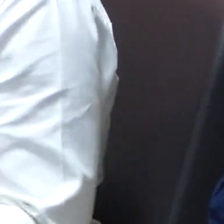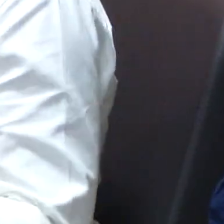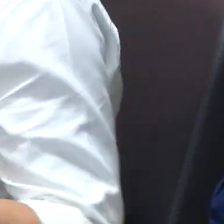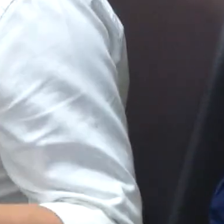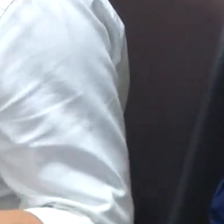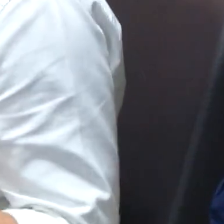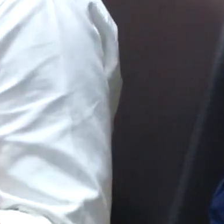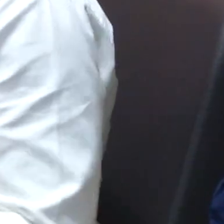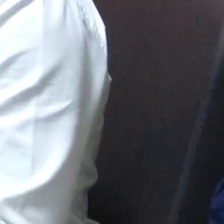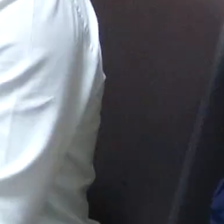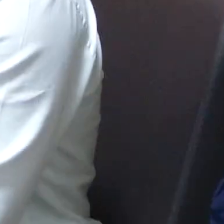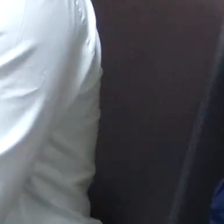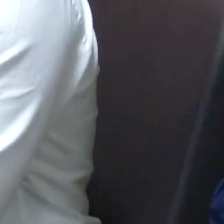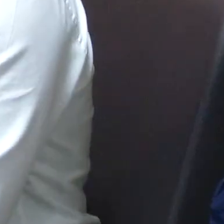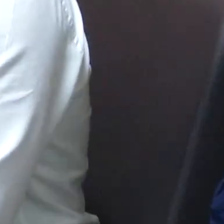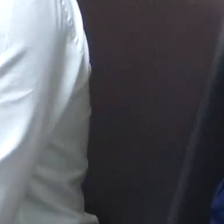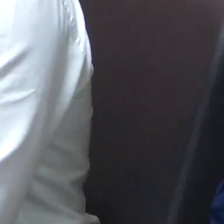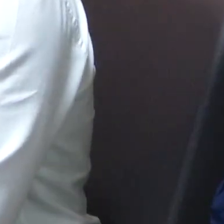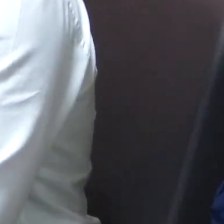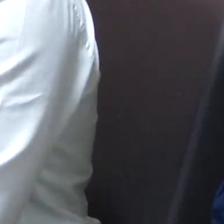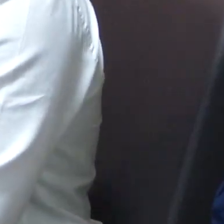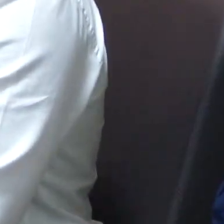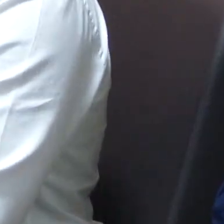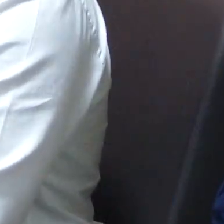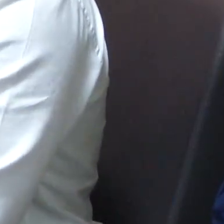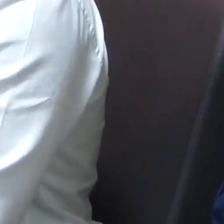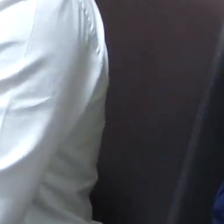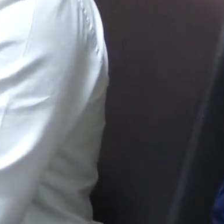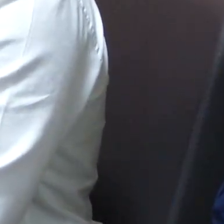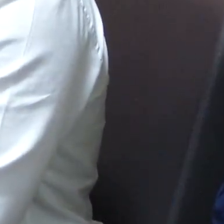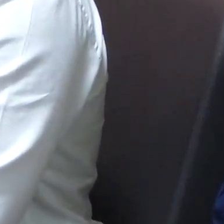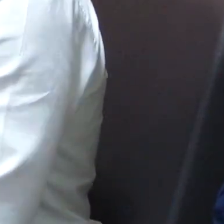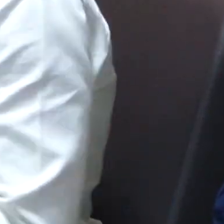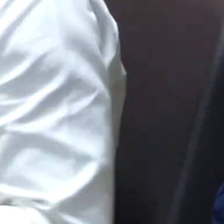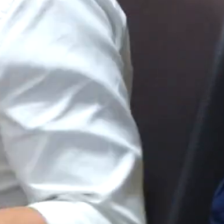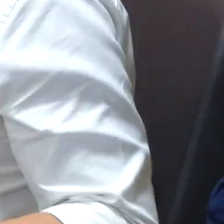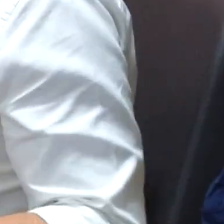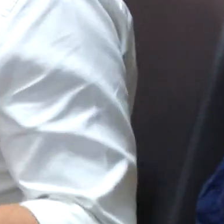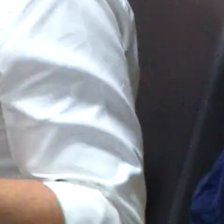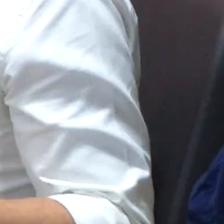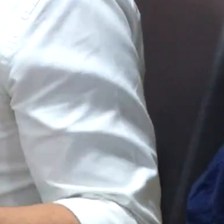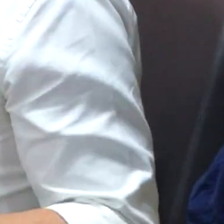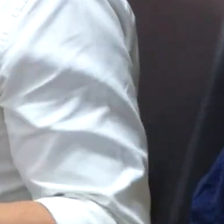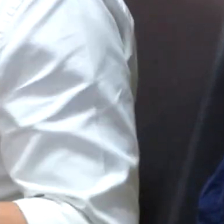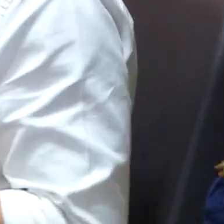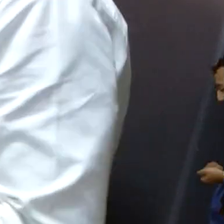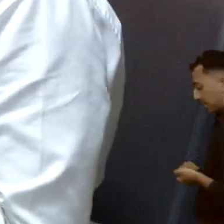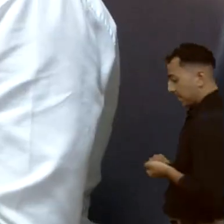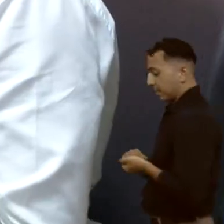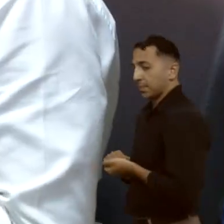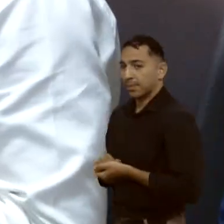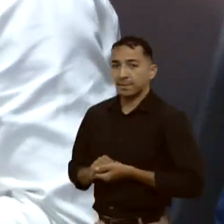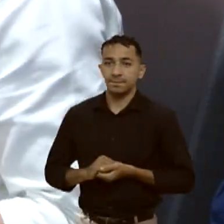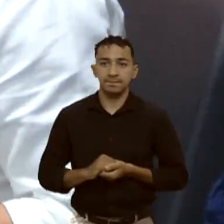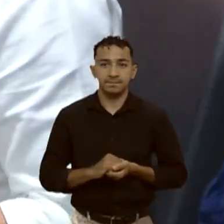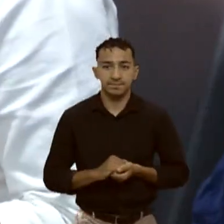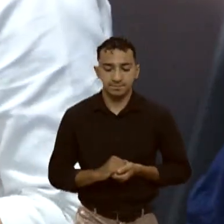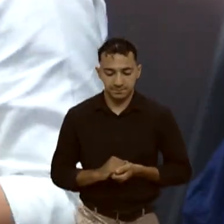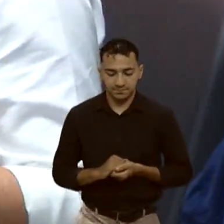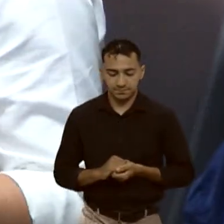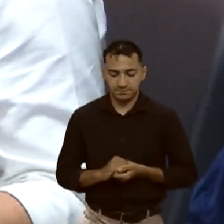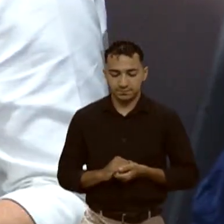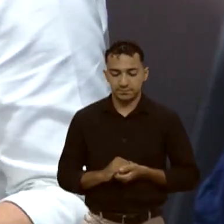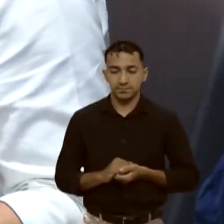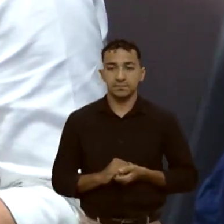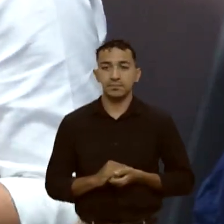em vulnerabilidade com relação ao comércio, mas nós temos dentro desses consumidores grupos que são realmente mais vulneráveis, né? Temos